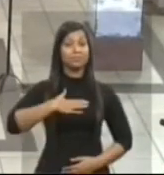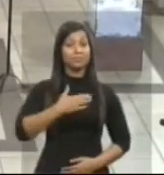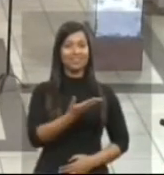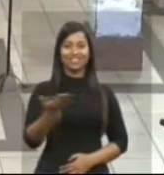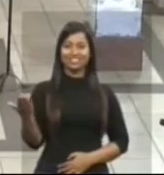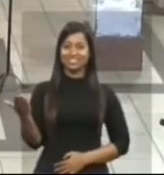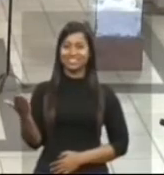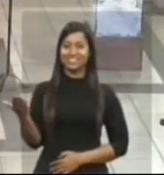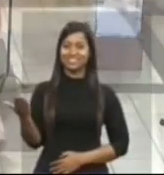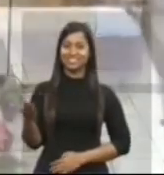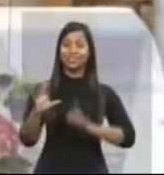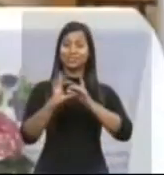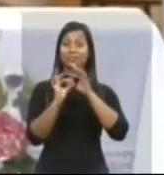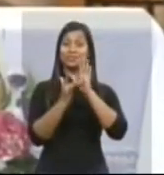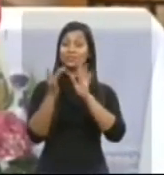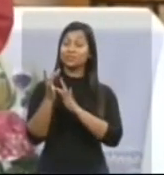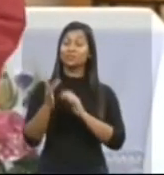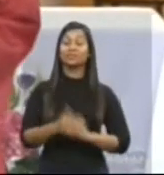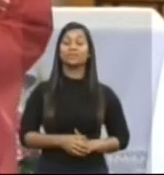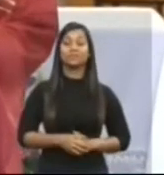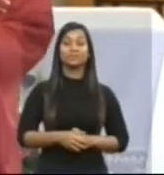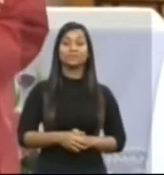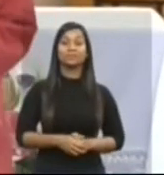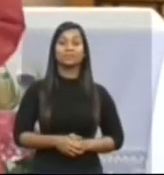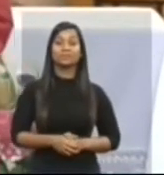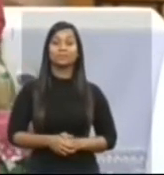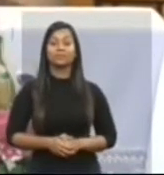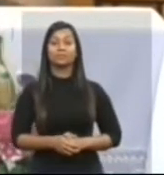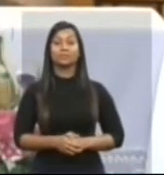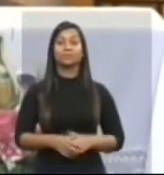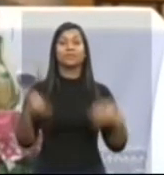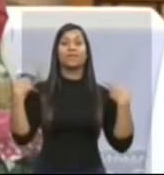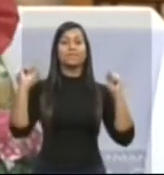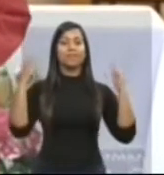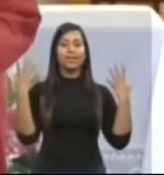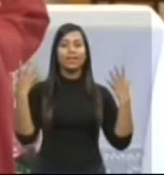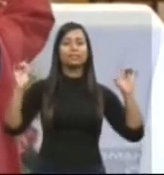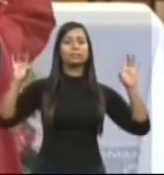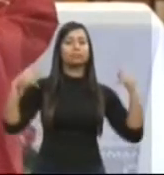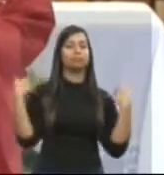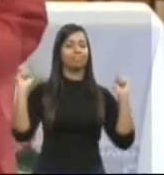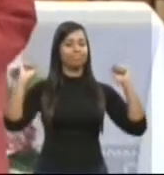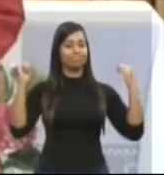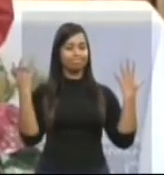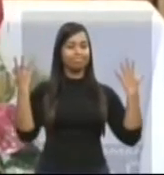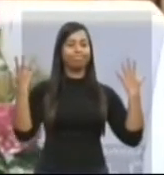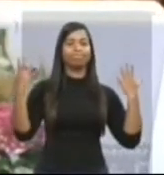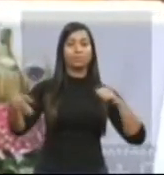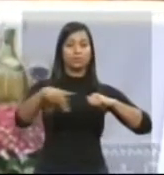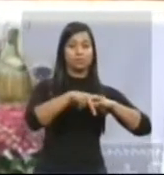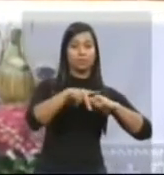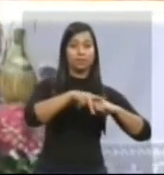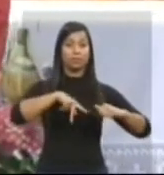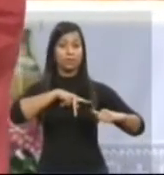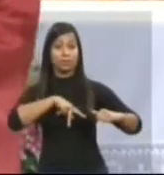Amados irmãos e irmãs em Cristo Jesus, hoje festa, grande festa de São Pedro e